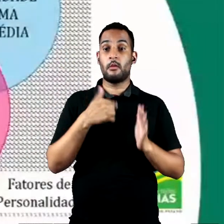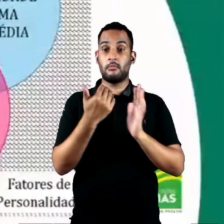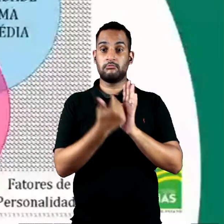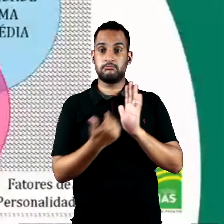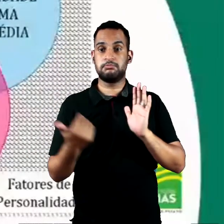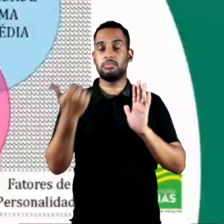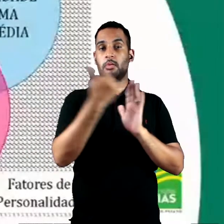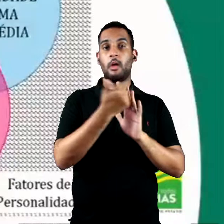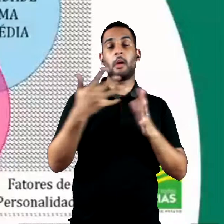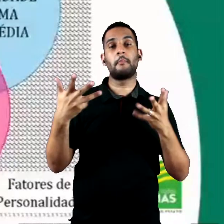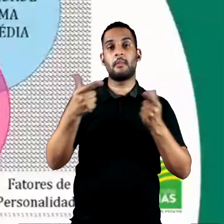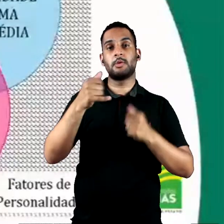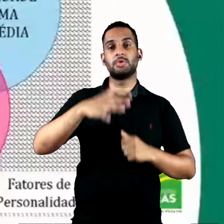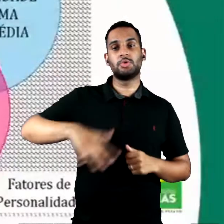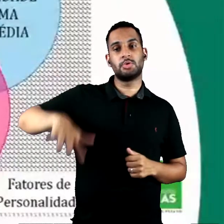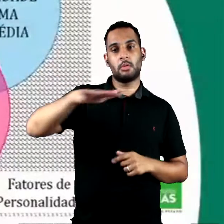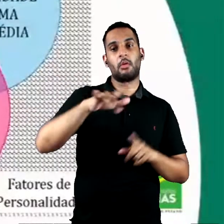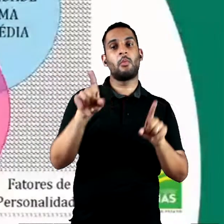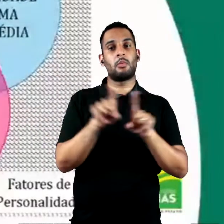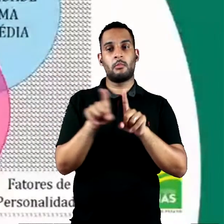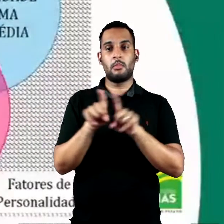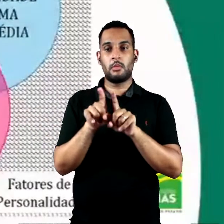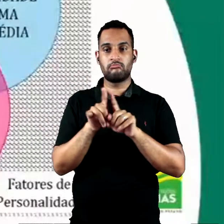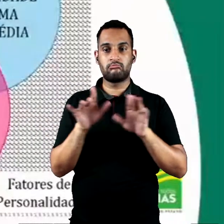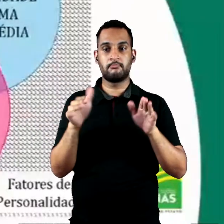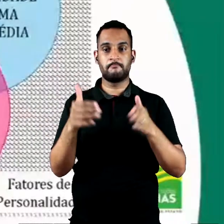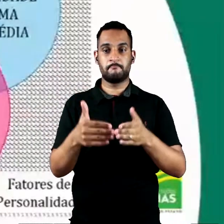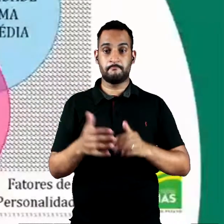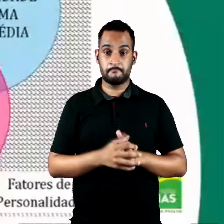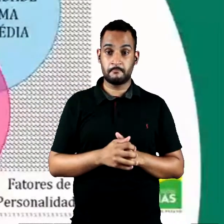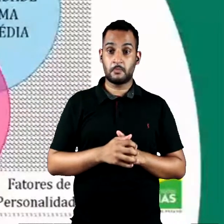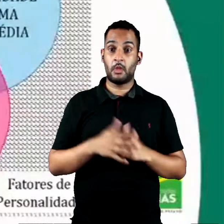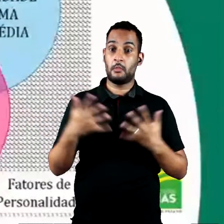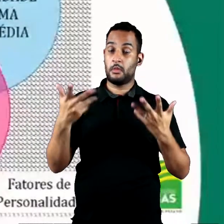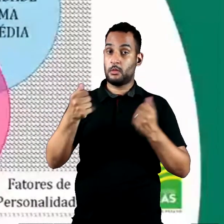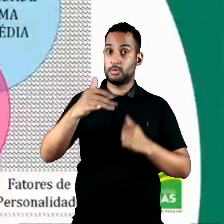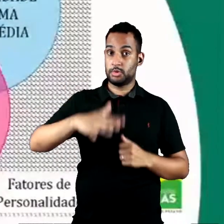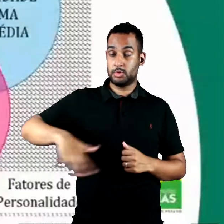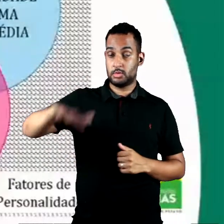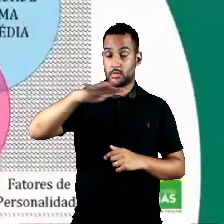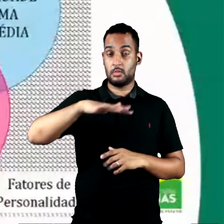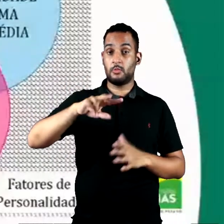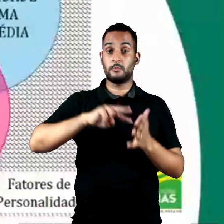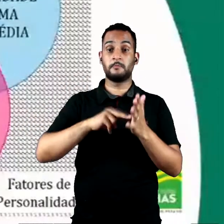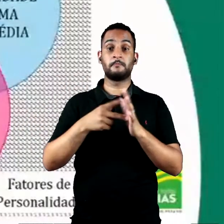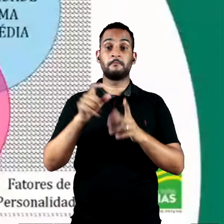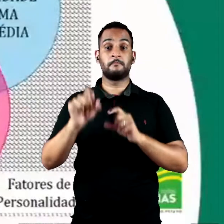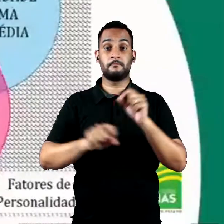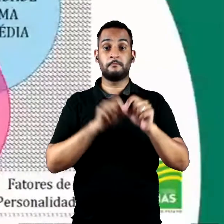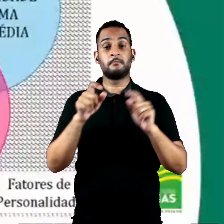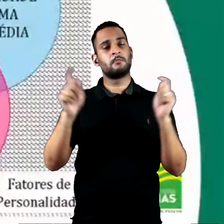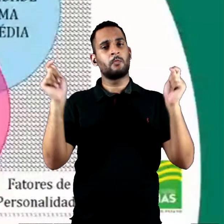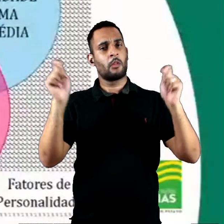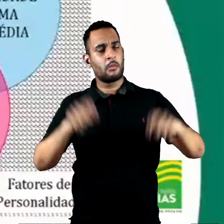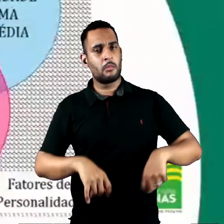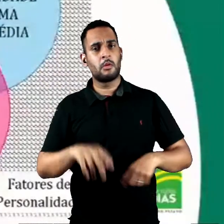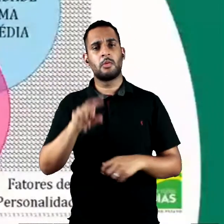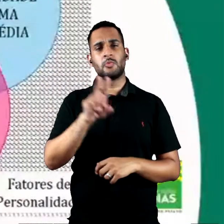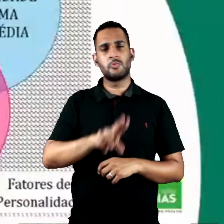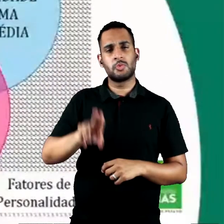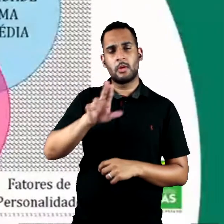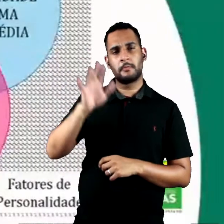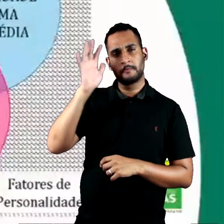habilidade geral e as específicas. A habilidade geral consiste na capacidade de